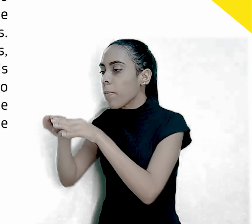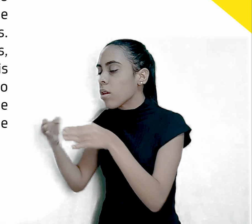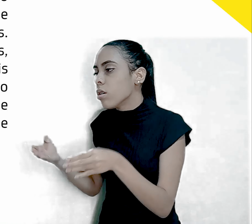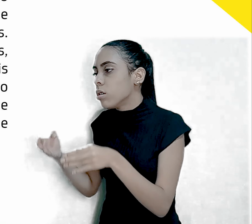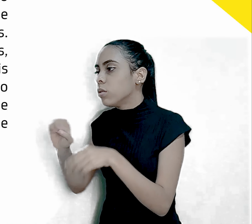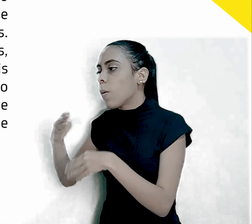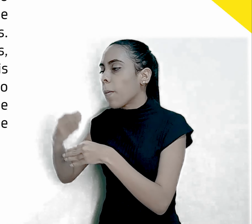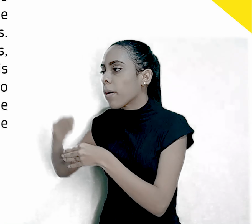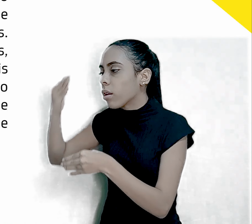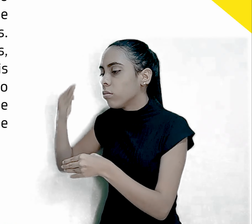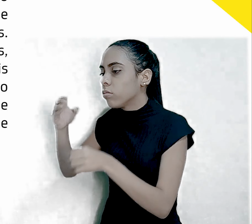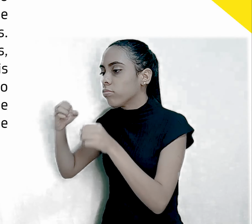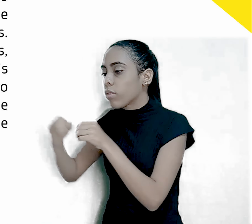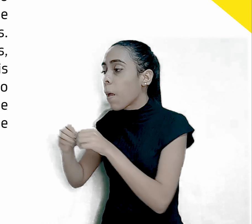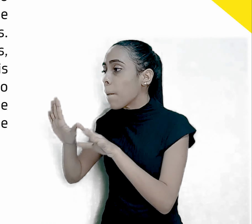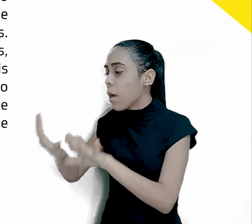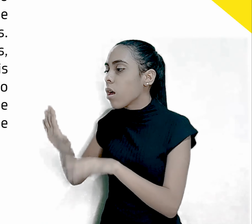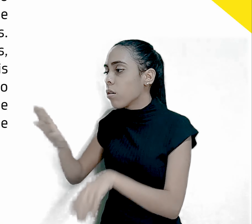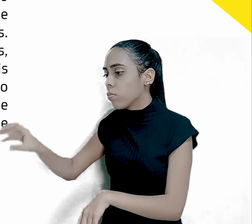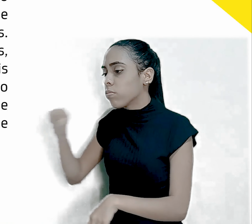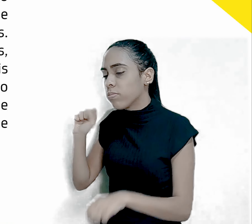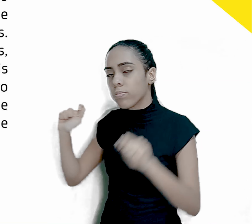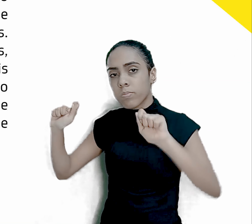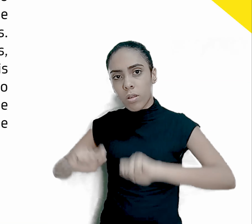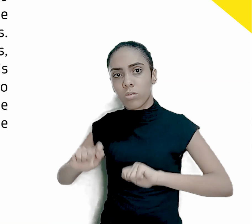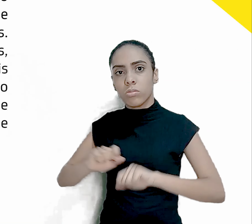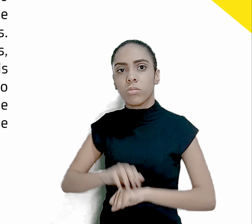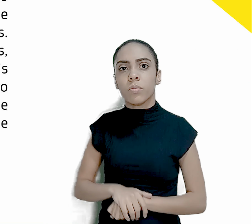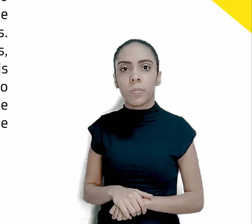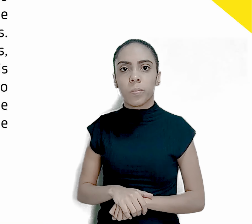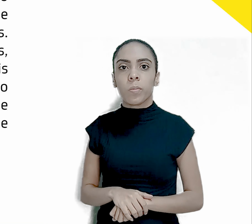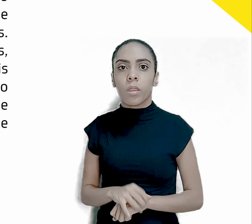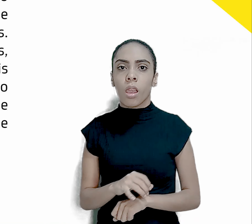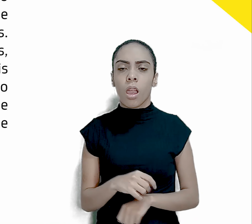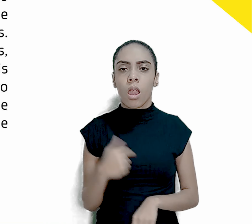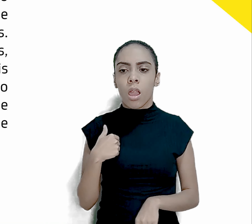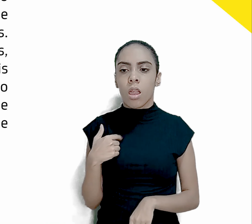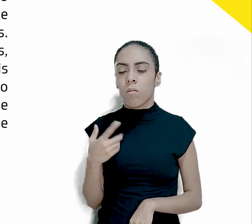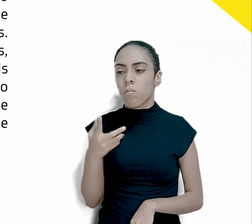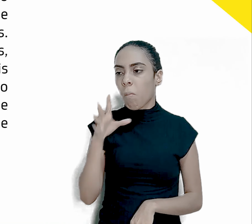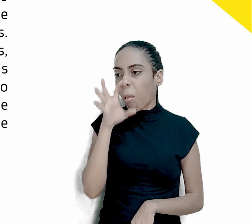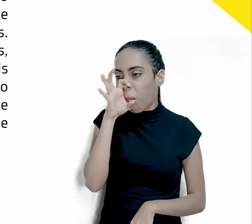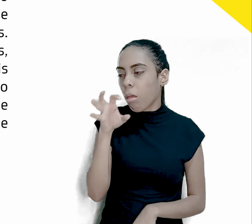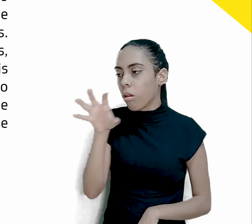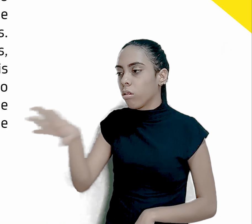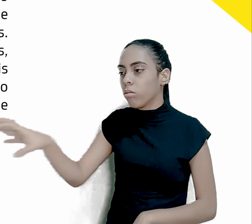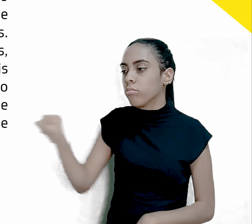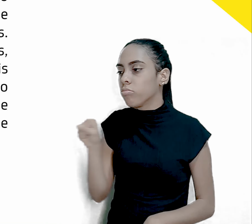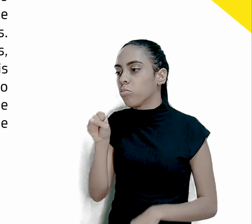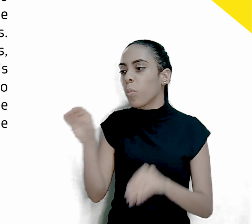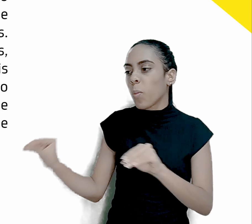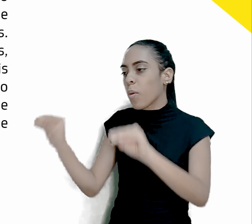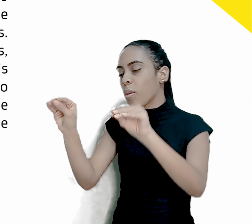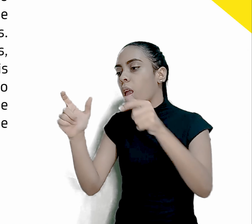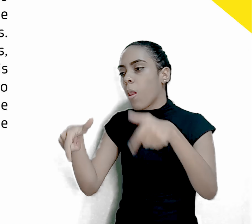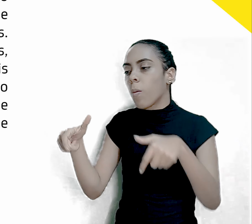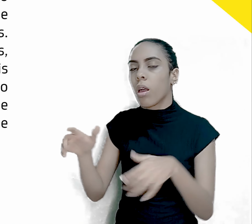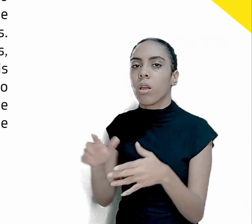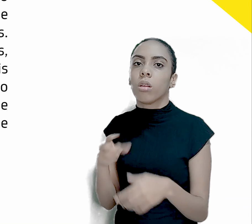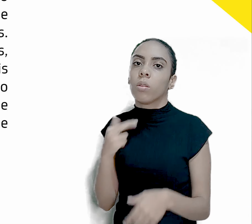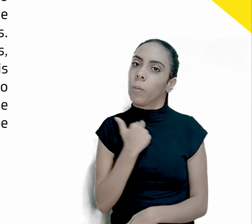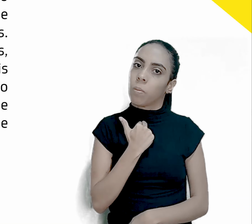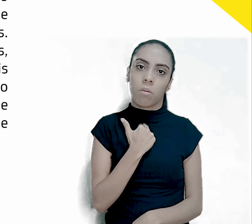encostadas na mesa ou na parede Mas sempre no alcance das mãos Não retire a muleta do alcance da pessoa